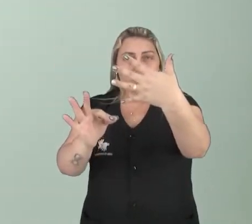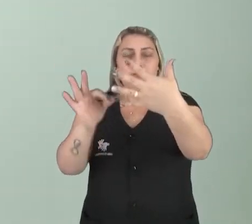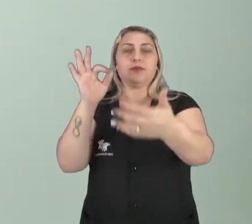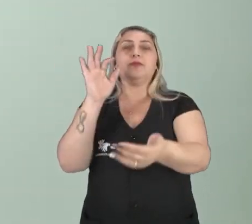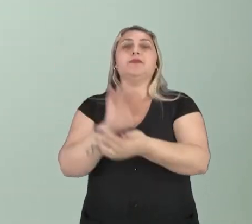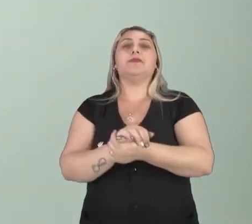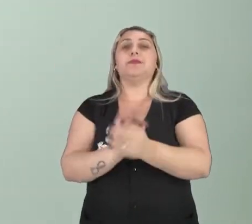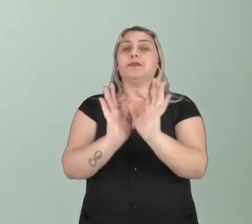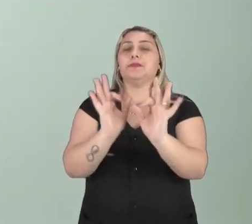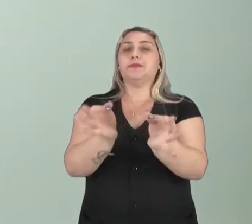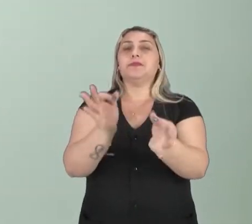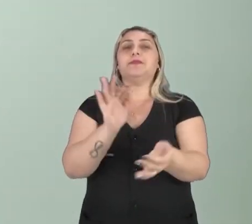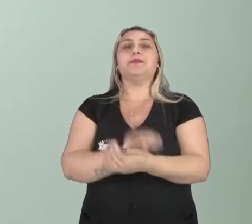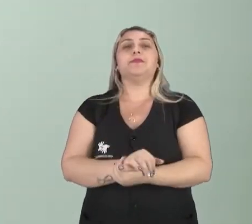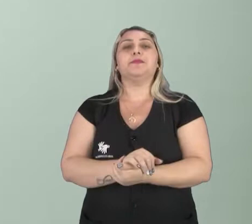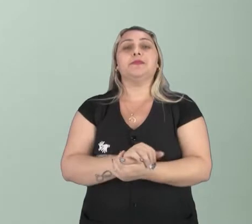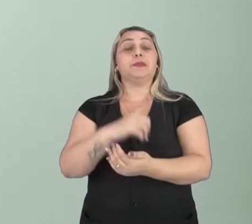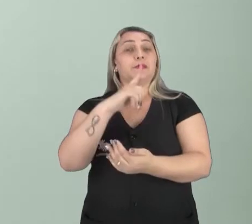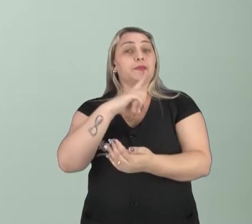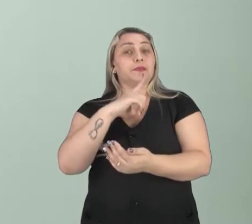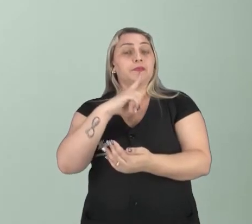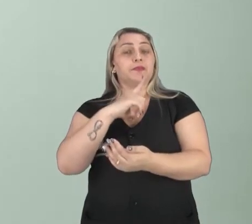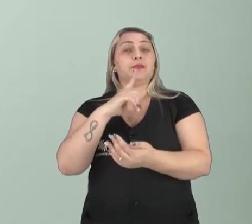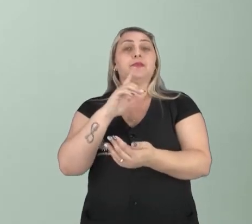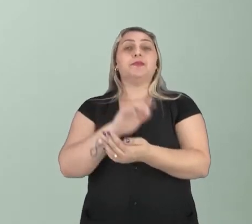essa conjunção, tá certo? Então,